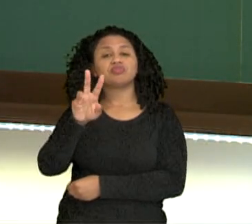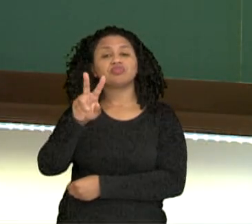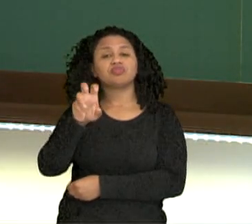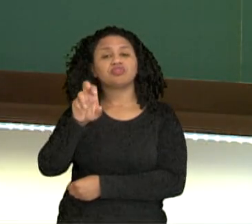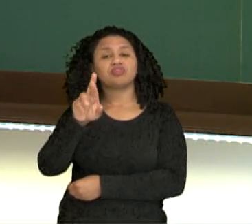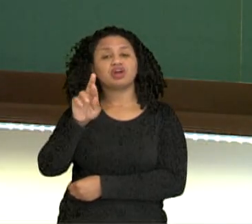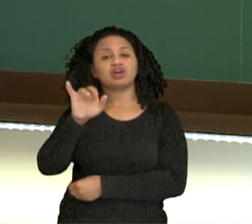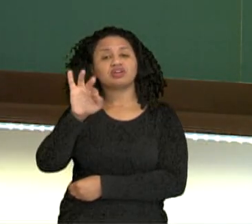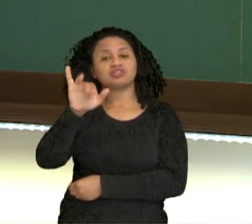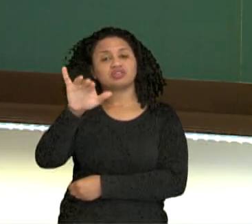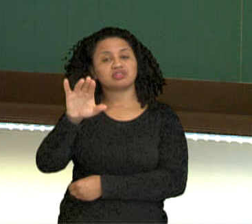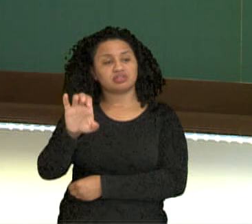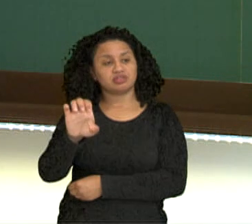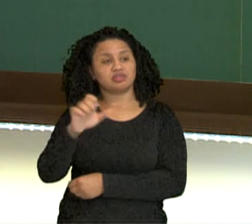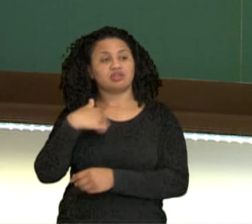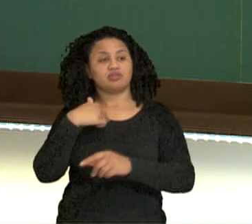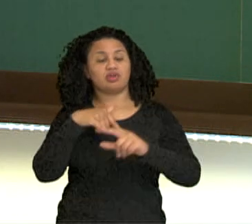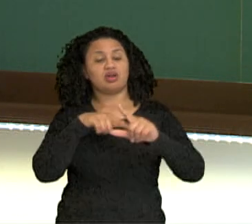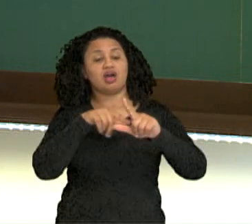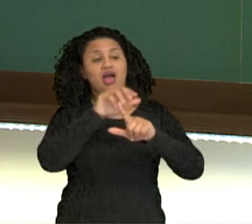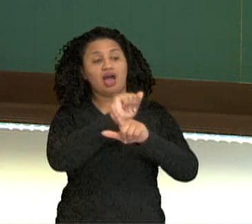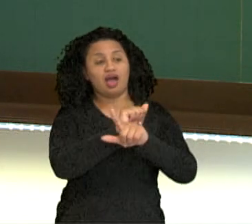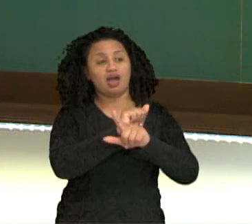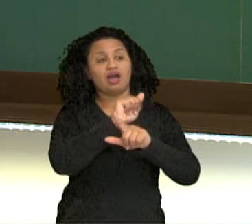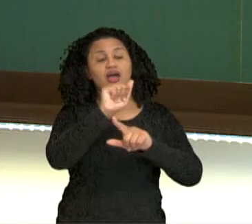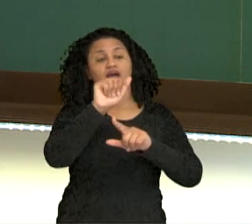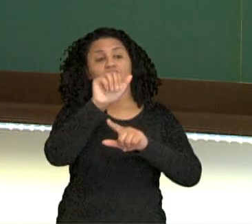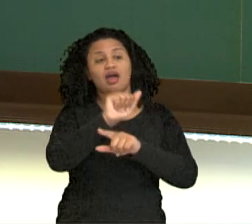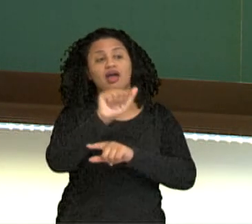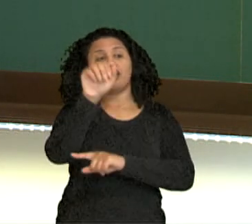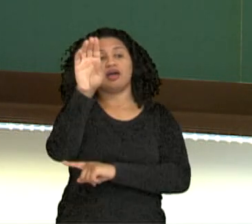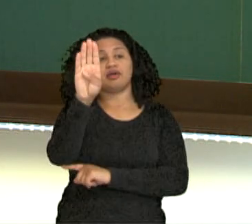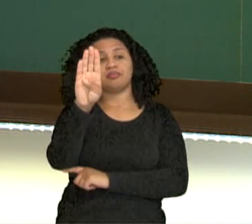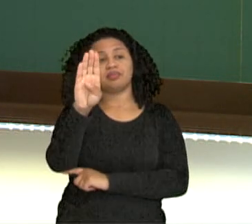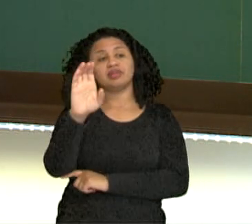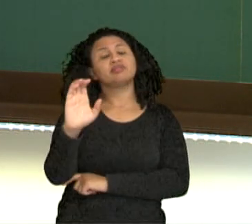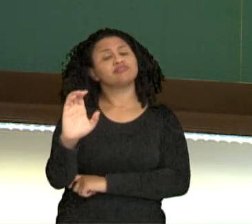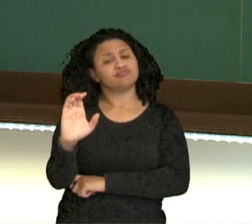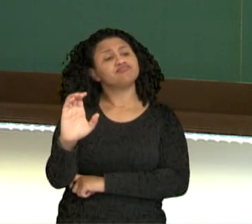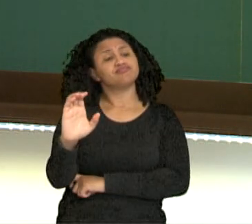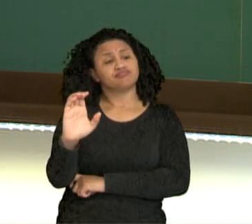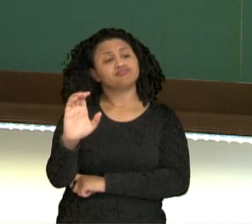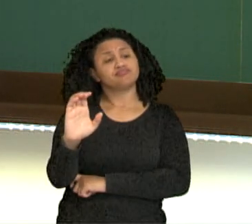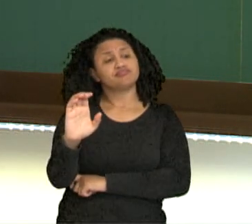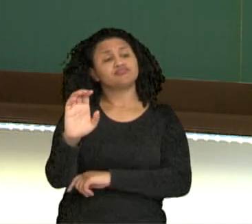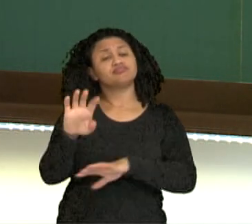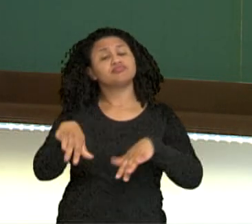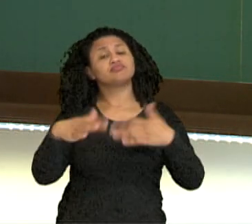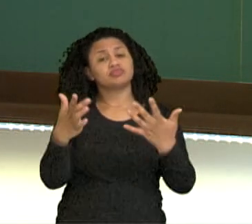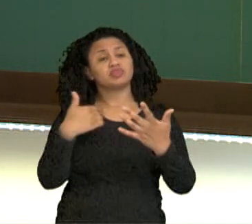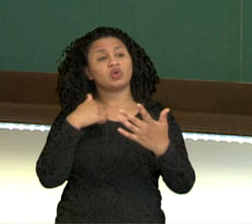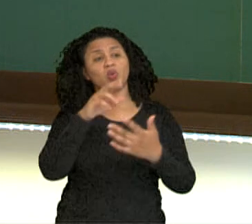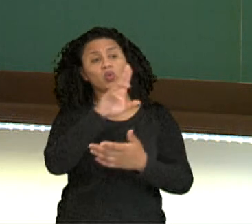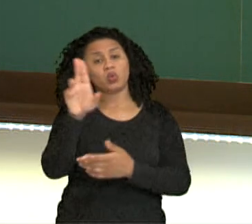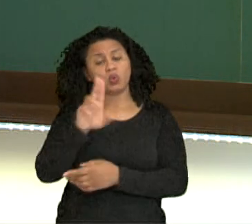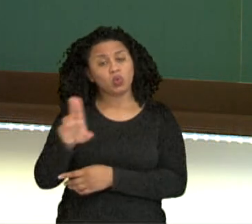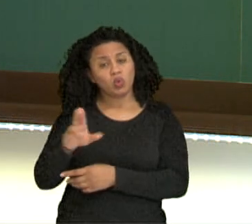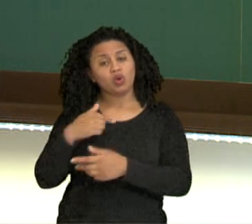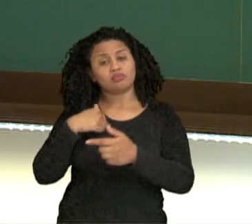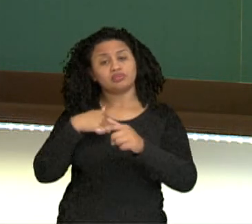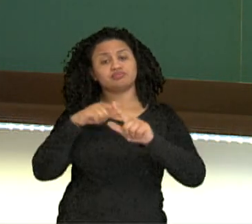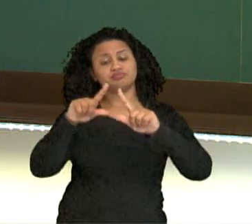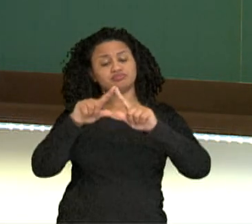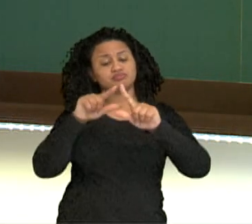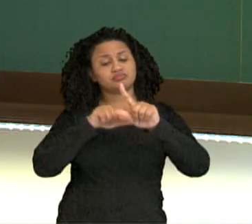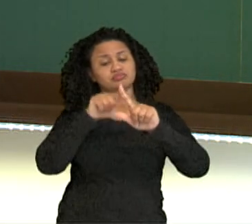Vértice A, vértice B e vértice C. tá? Então, o nome desses